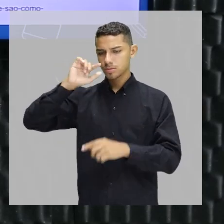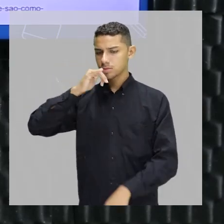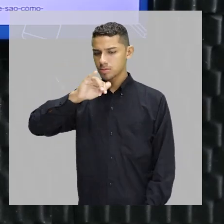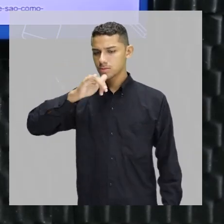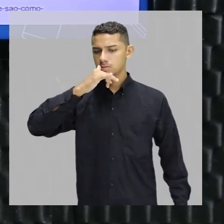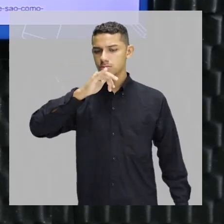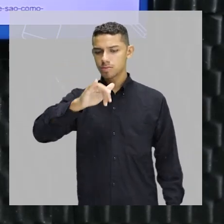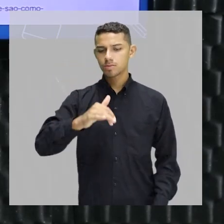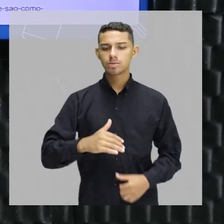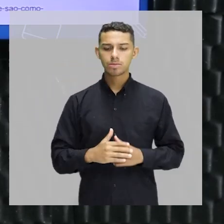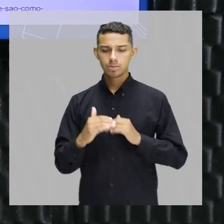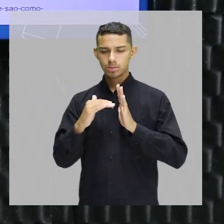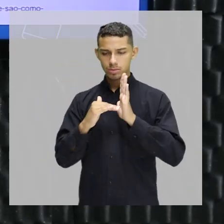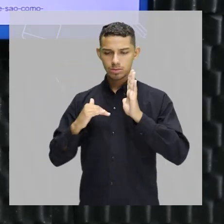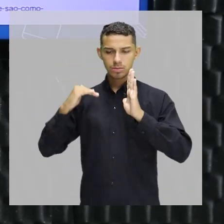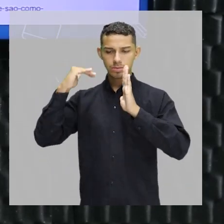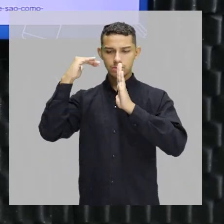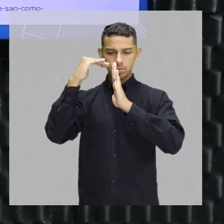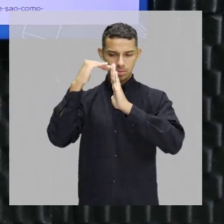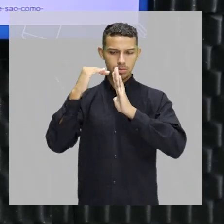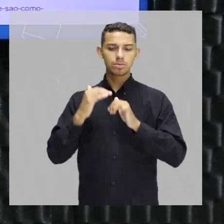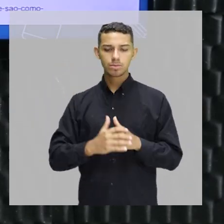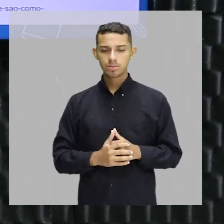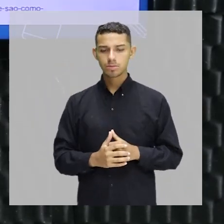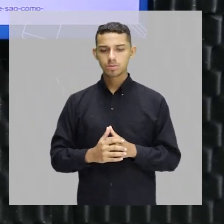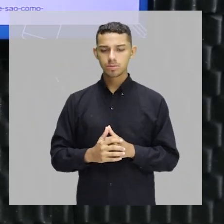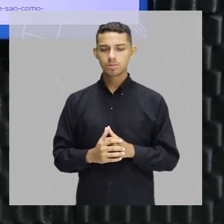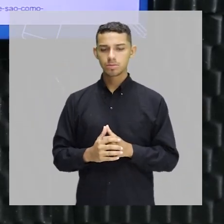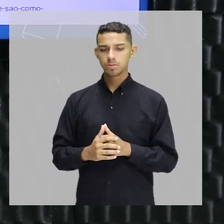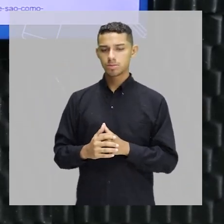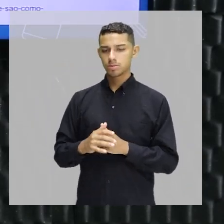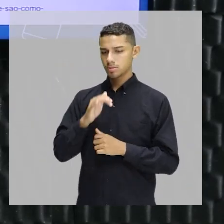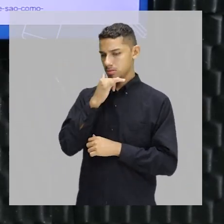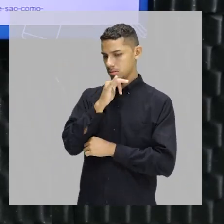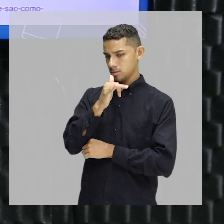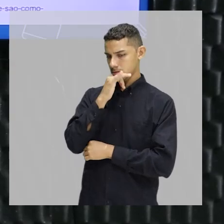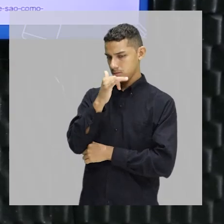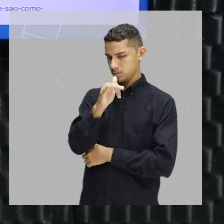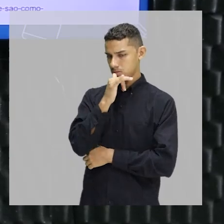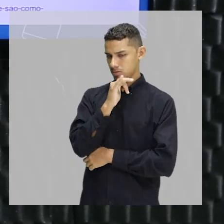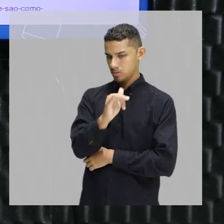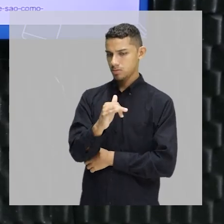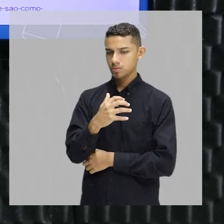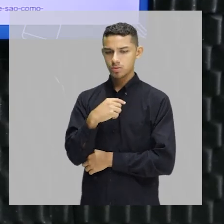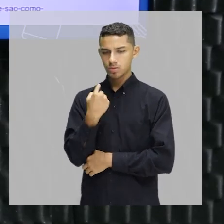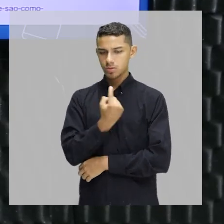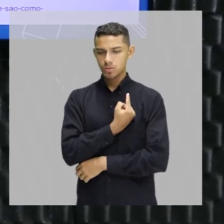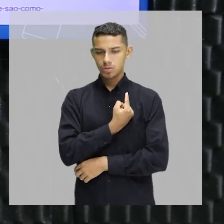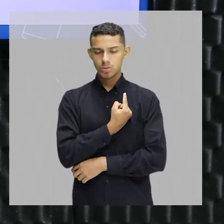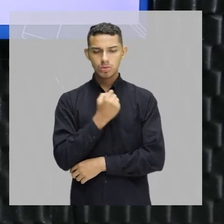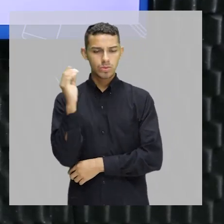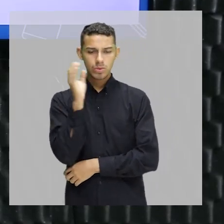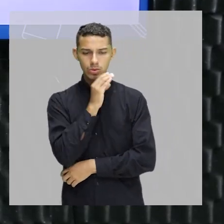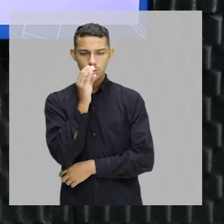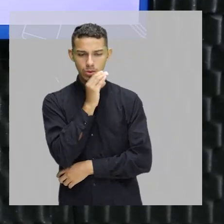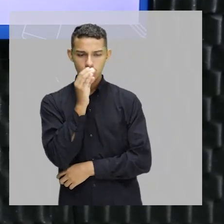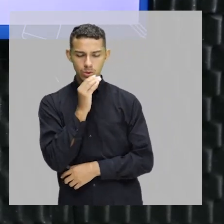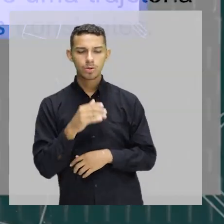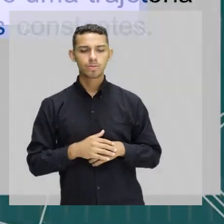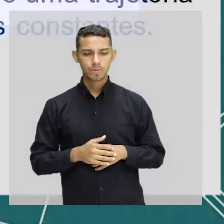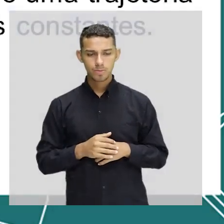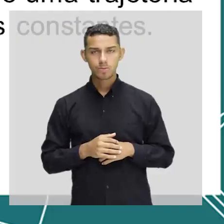parte de cima, né? Então nós temos aí um eletrizador, certo? Com o nosso acelerador, tá ok?